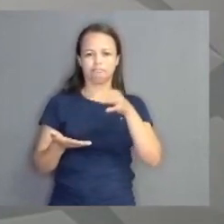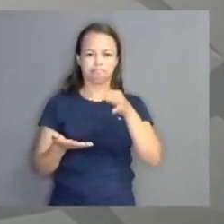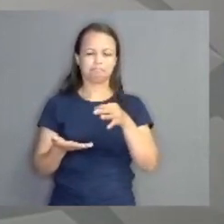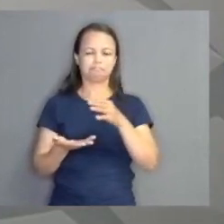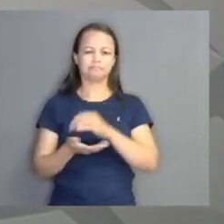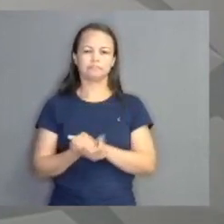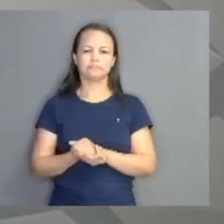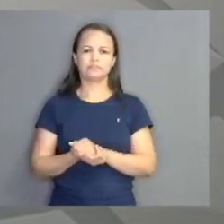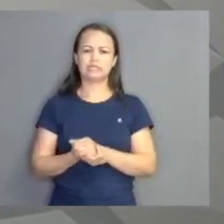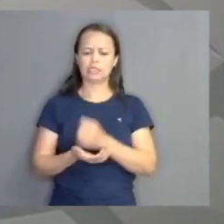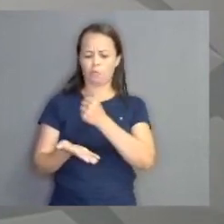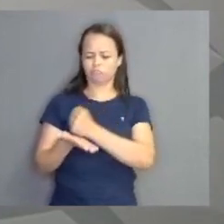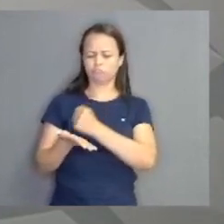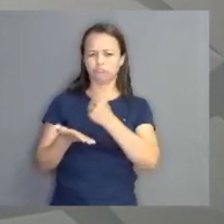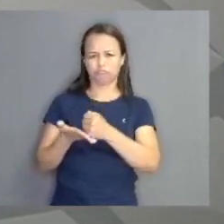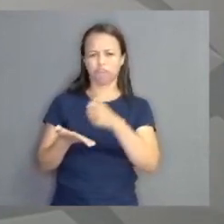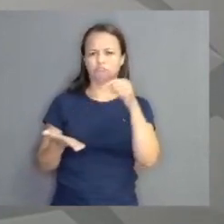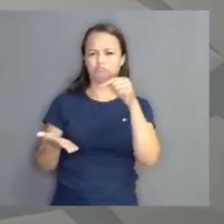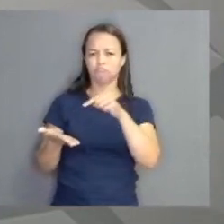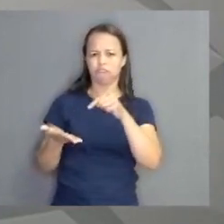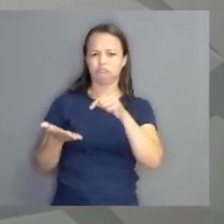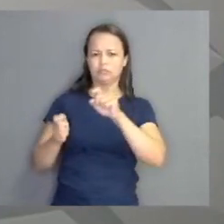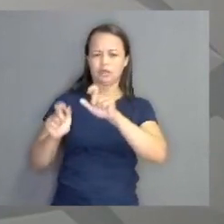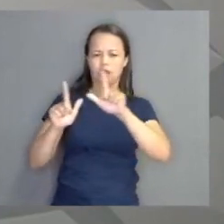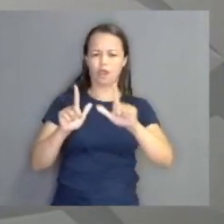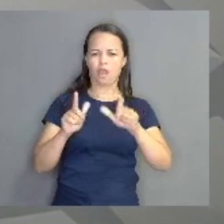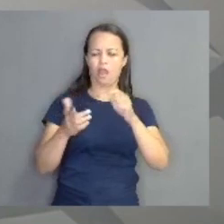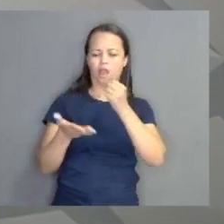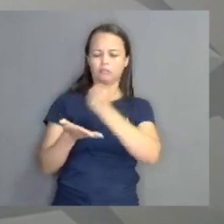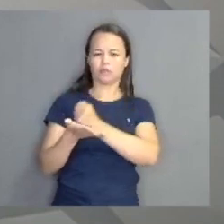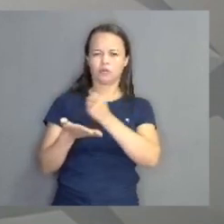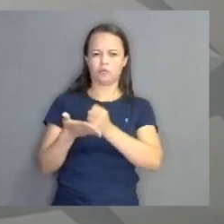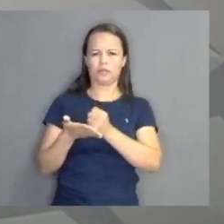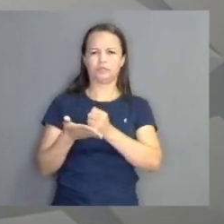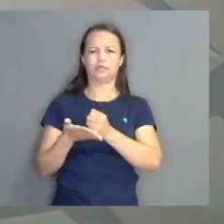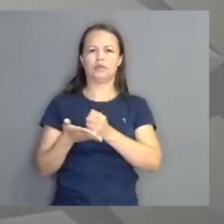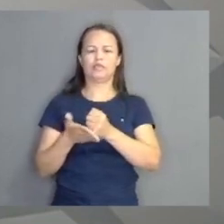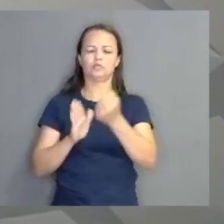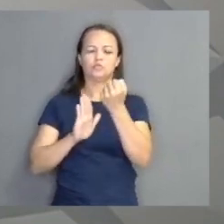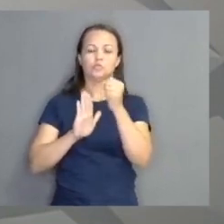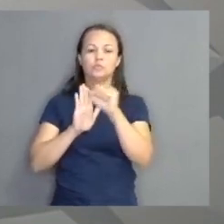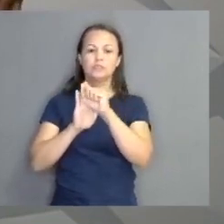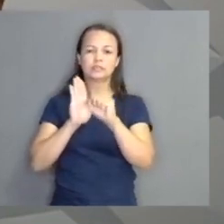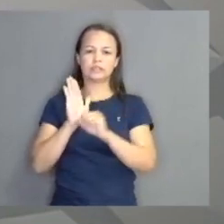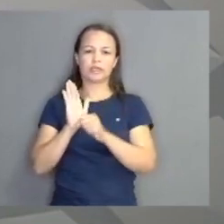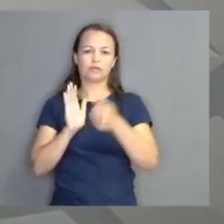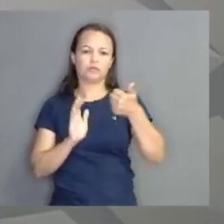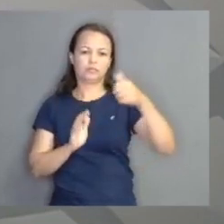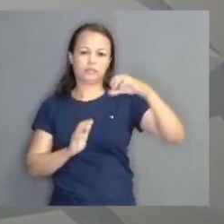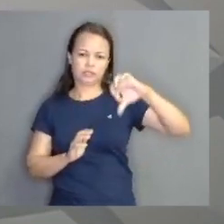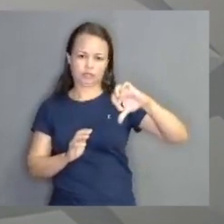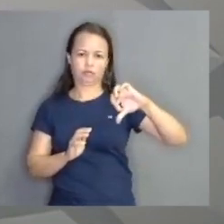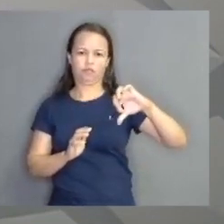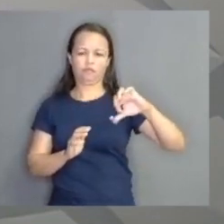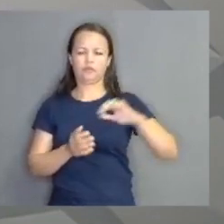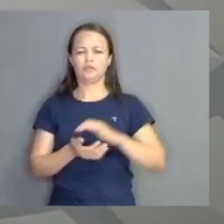um documento. Esse documento é da primeira metade do século XIX. Como eu falei para vocês,